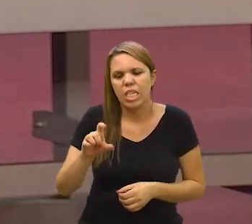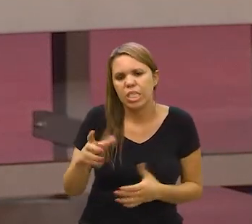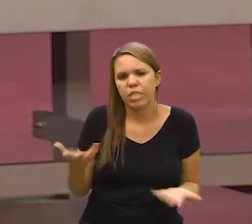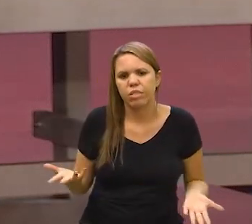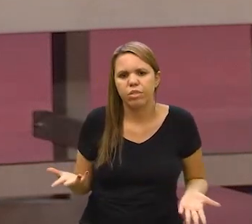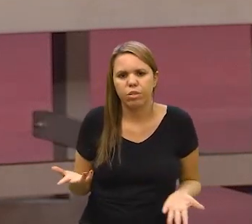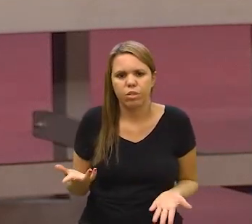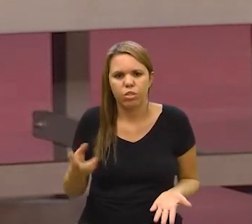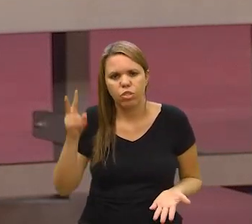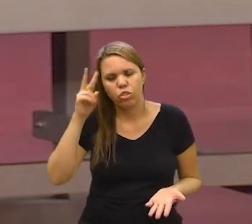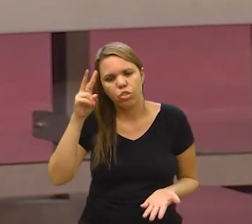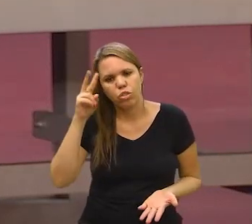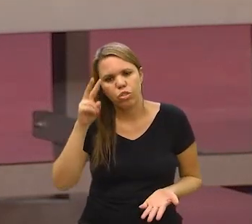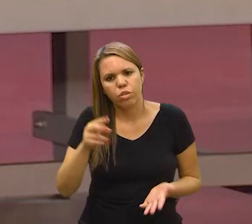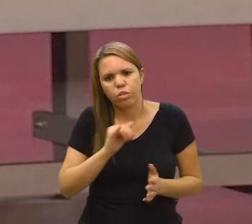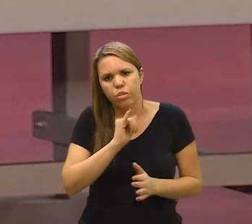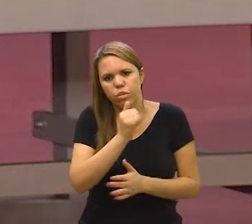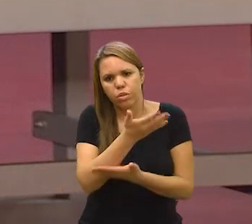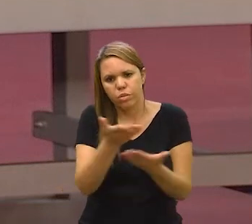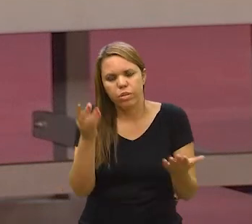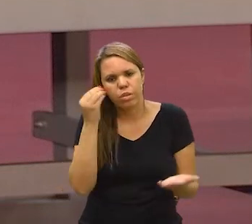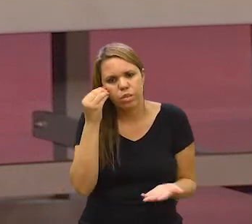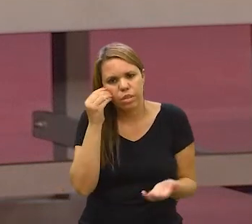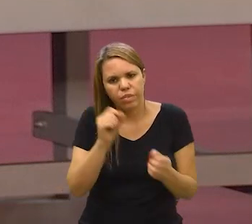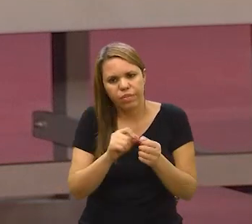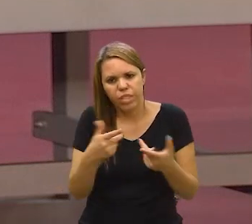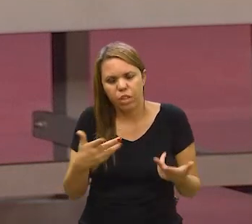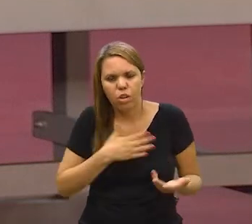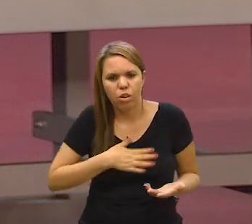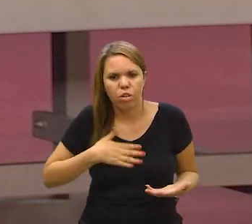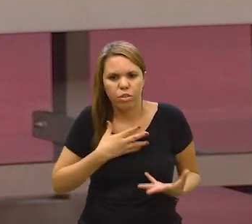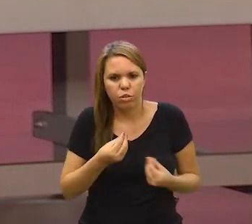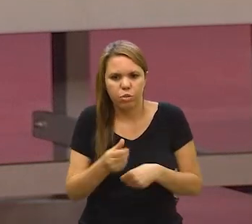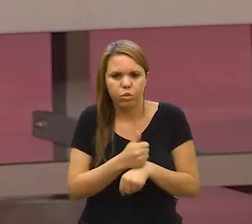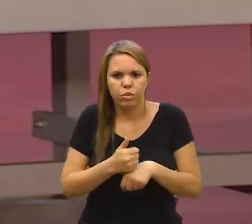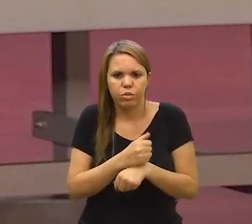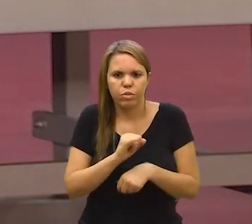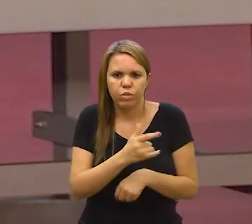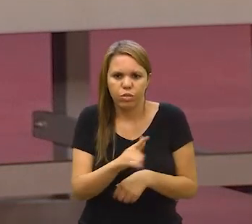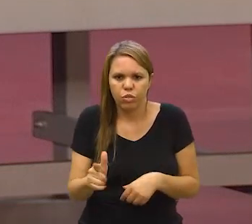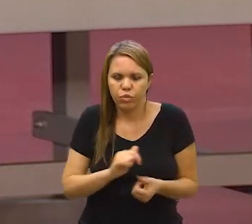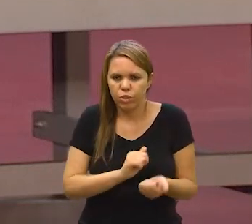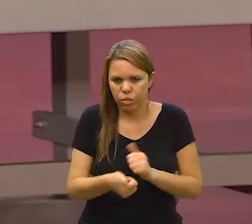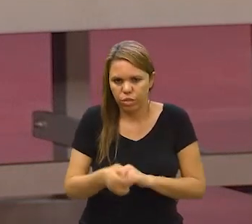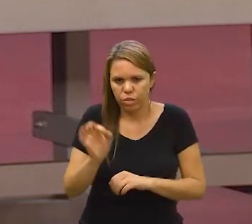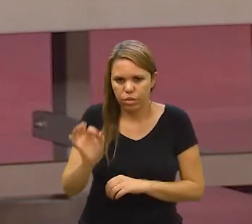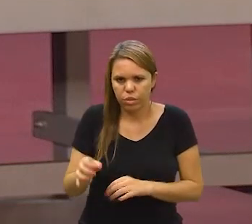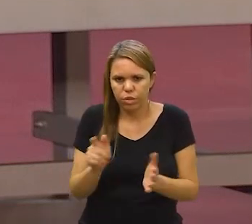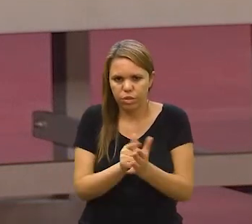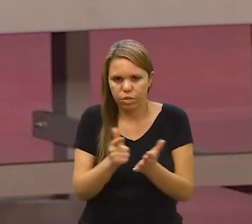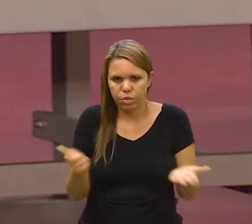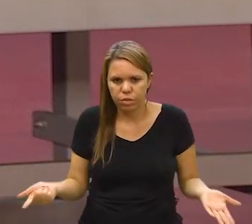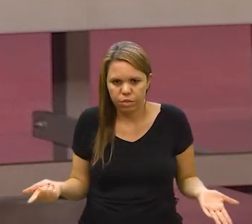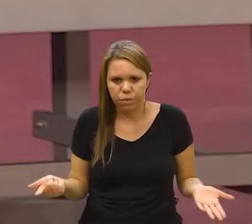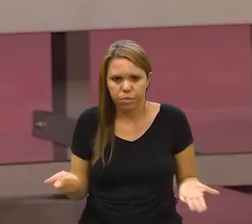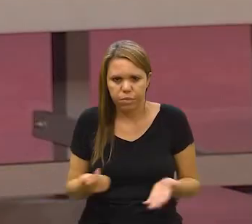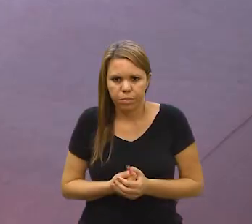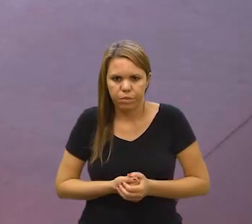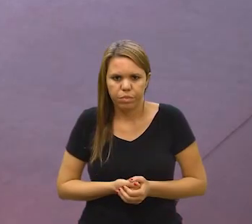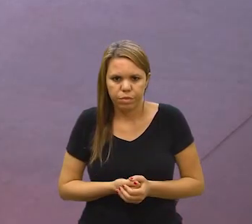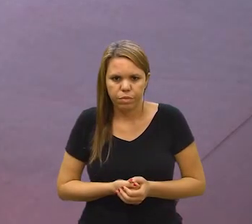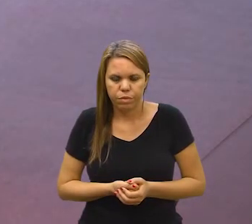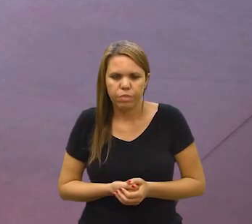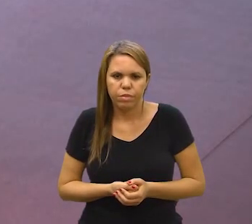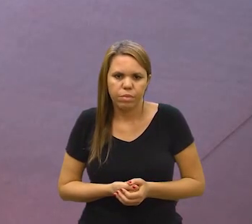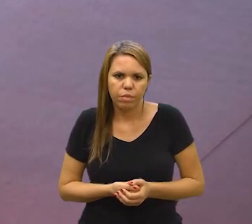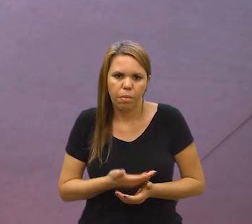que são stories, essas coisas, eu vou tentar fazer alguma coisa, porque eu gosto demais da profissão. Se eu não tivesse no esporte, com certeza eu estaria trabalhando no jornalismo e,